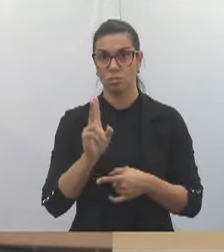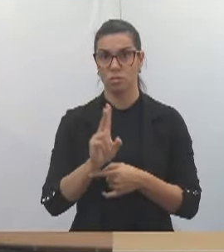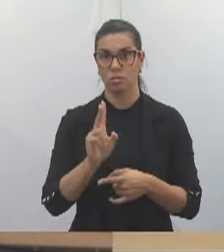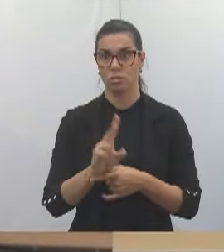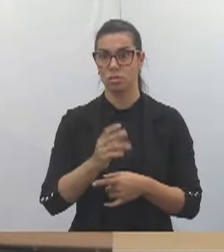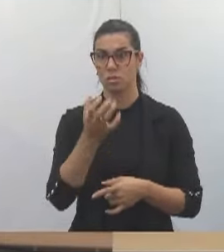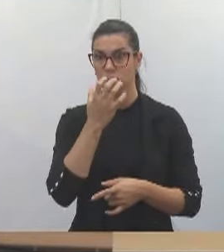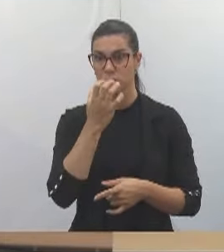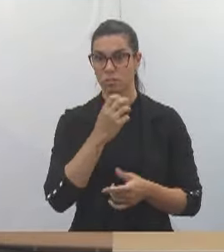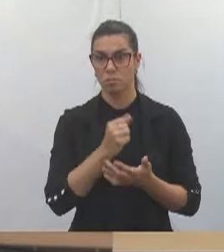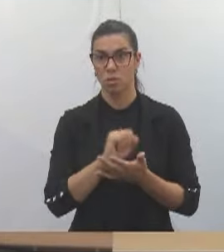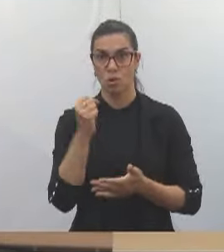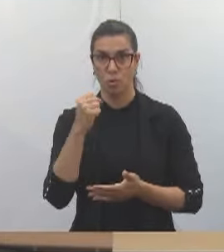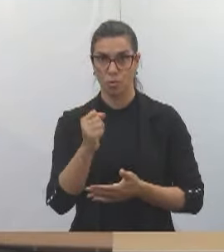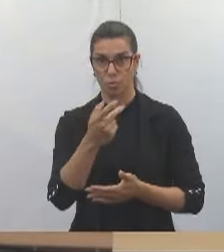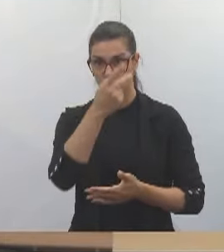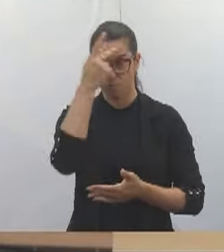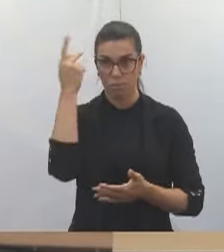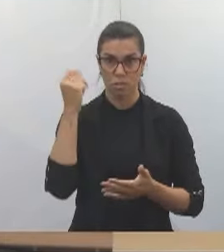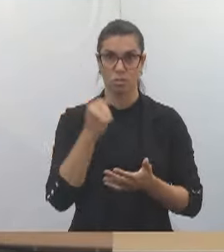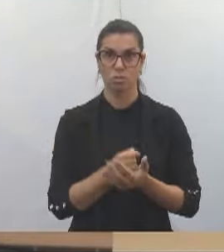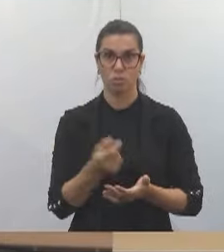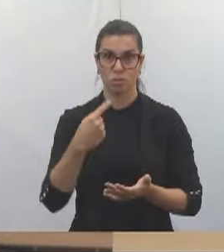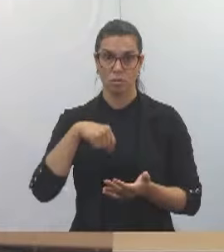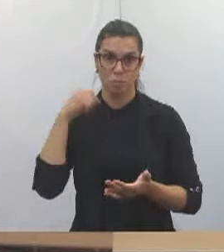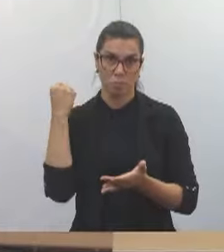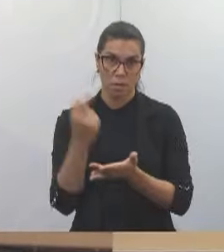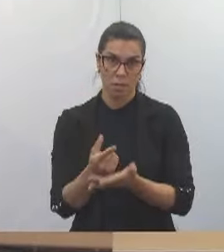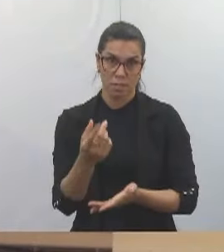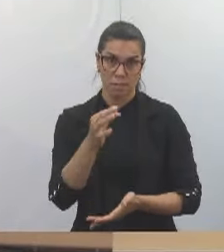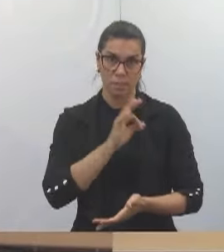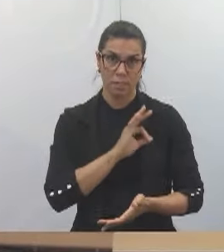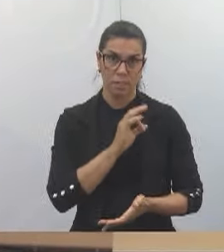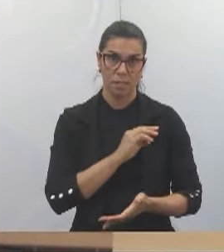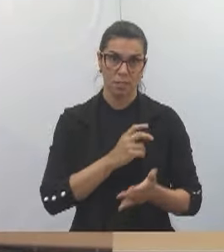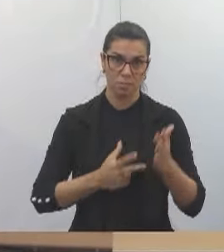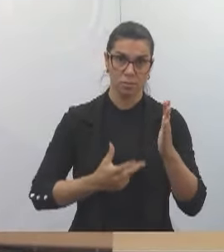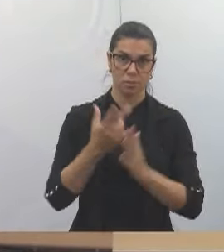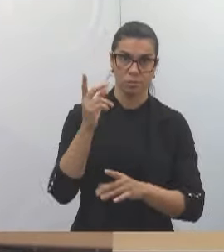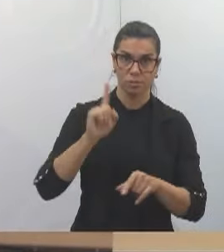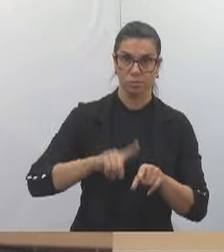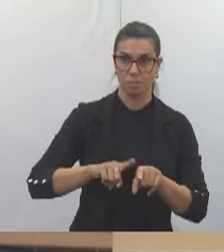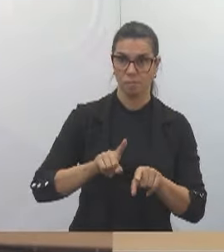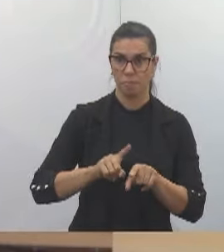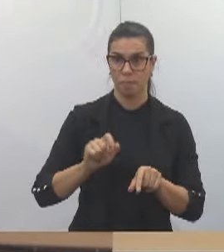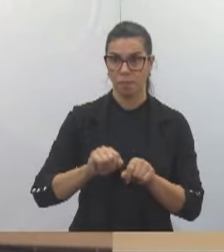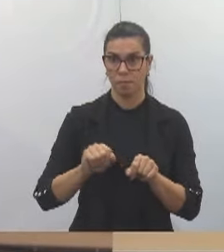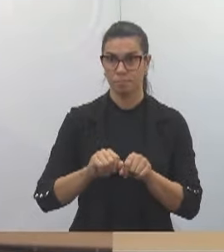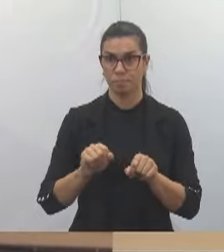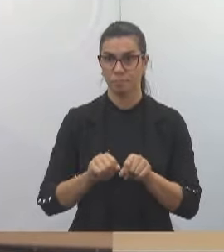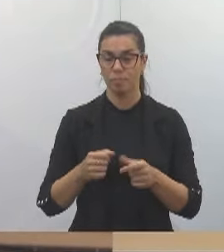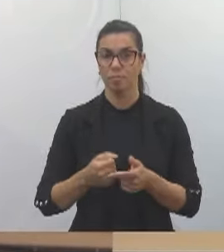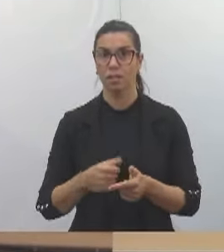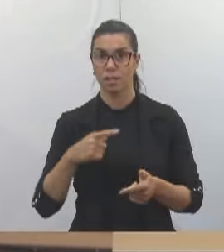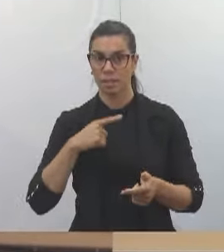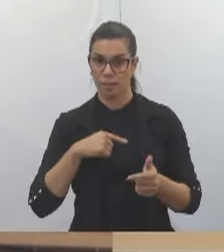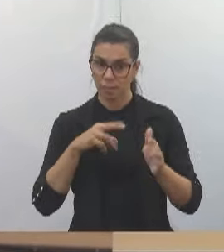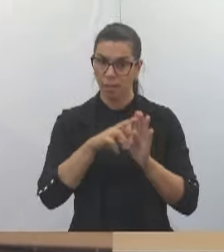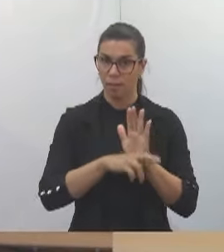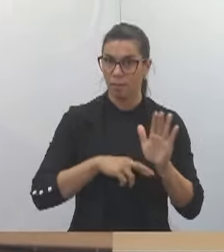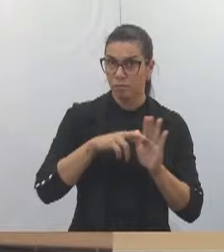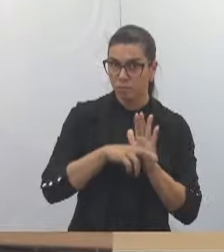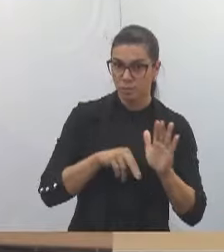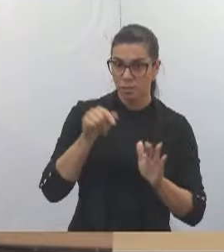castração? 8 pessoas lá dentro, sendo pagas só para fazer castração? Tem uma fiscal de posturas lá dentro, para que serve? Não